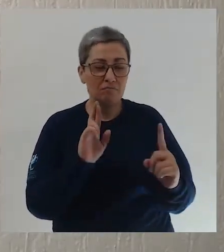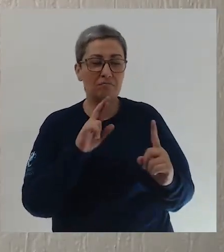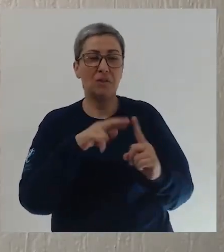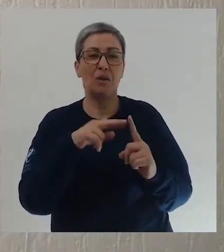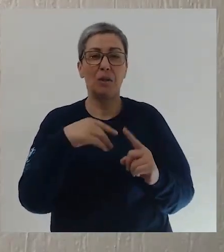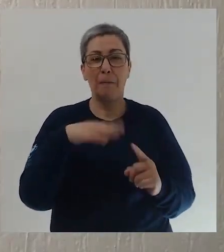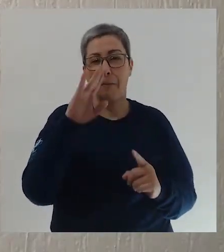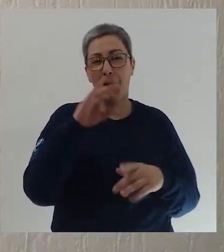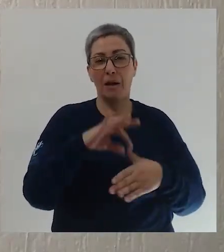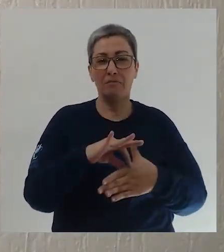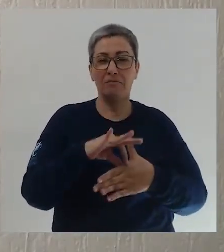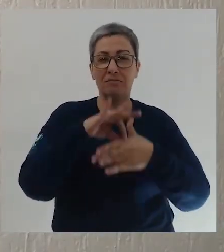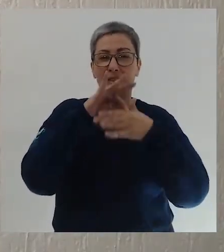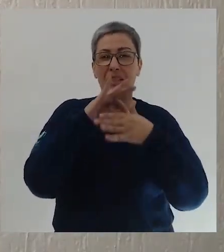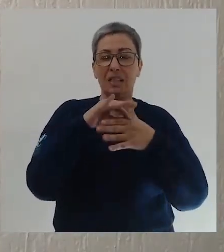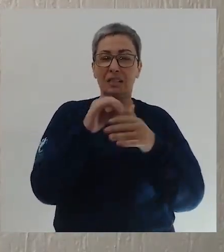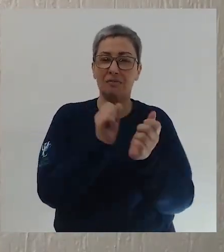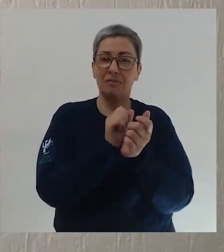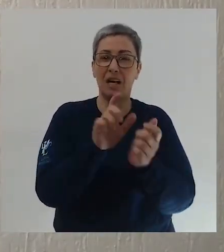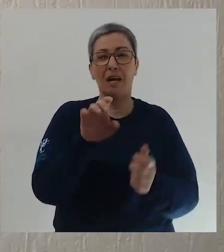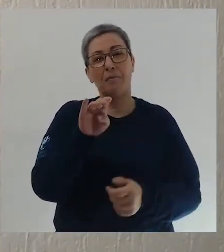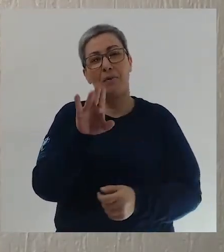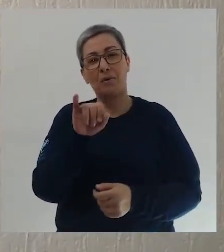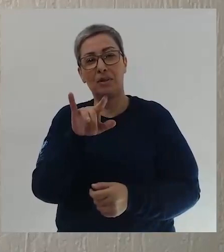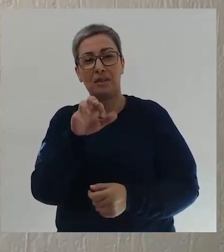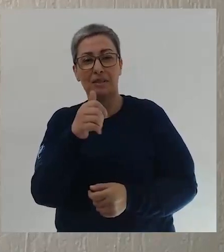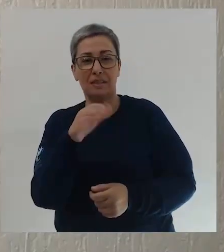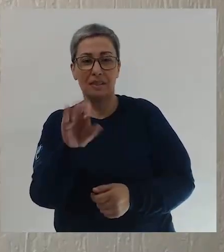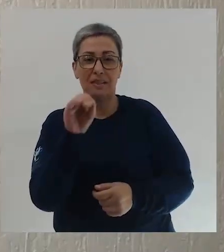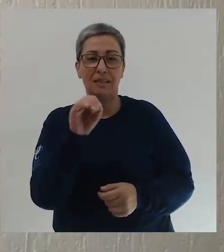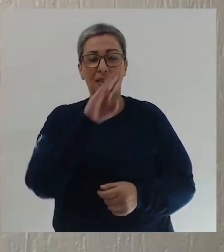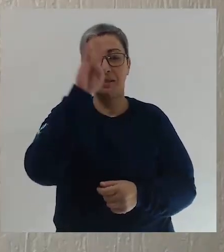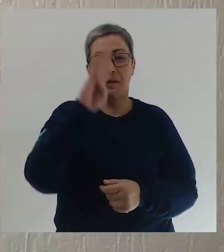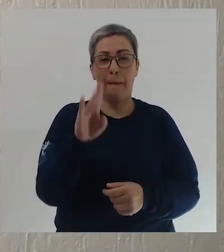dos principais líderes abolicionistas do Brasil.